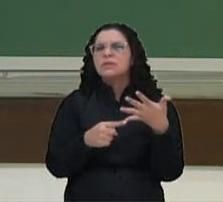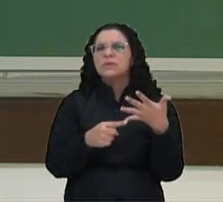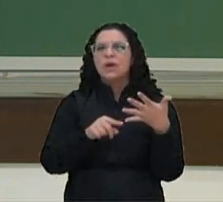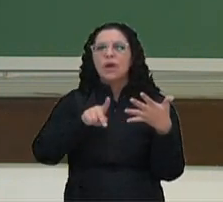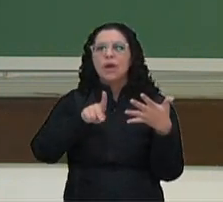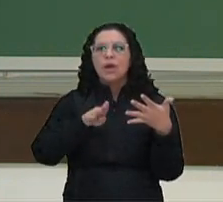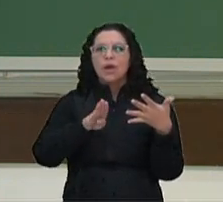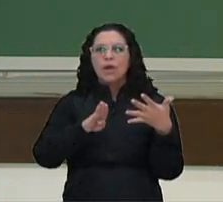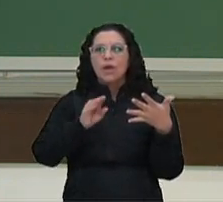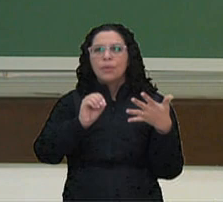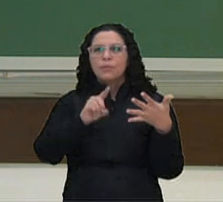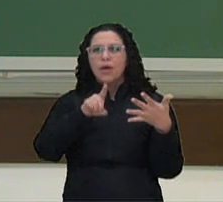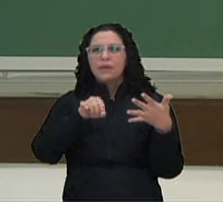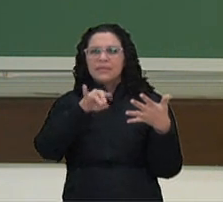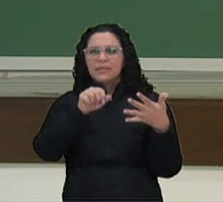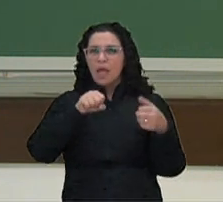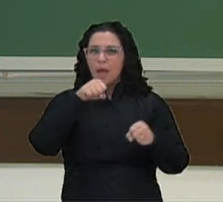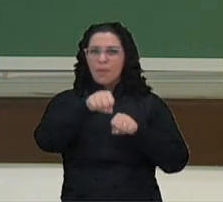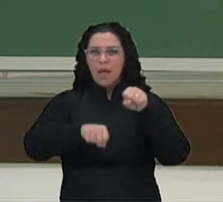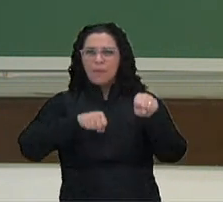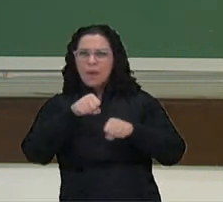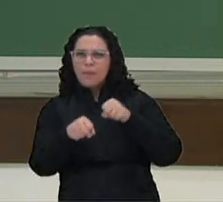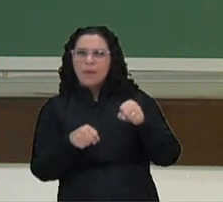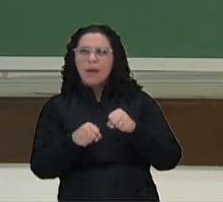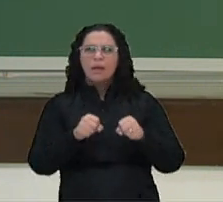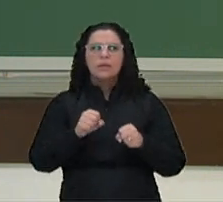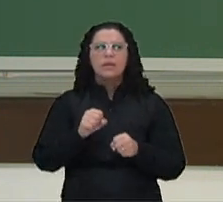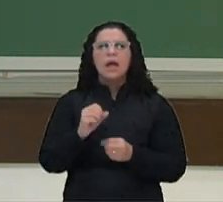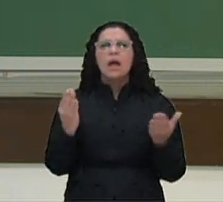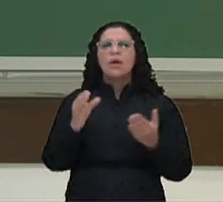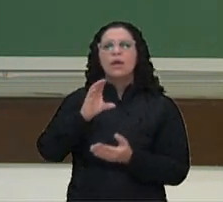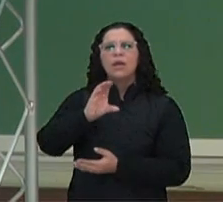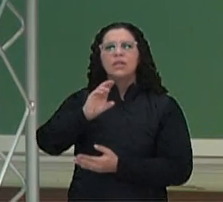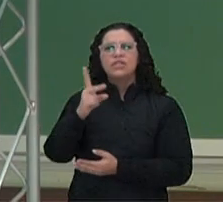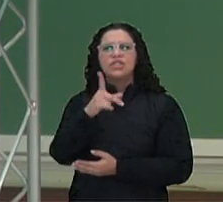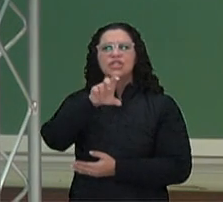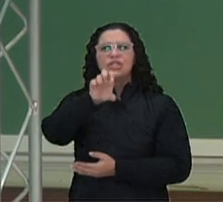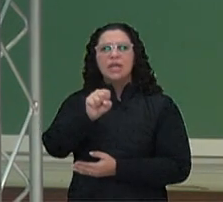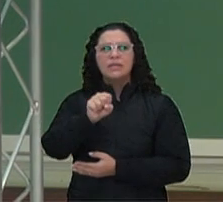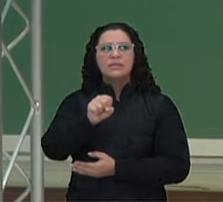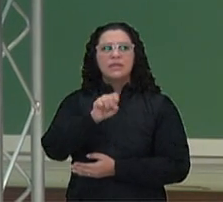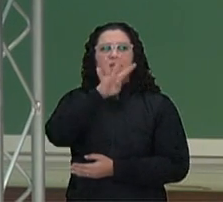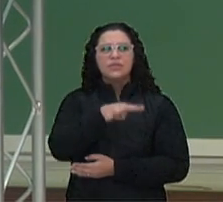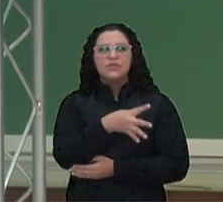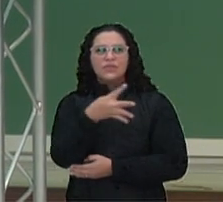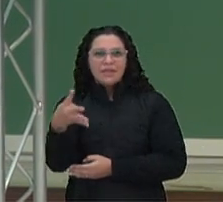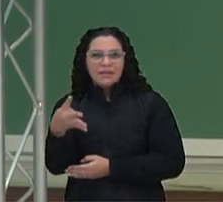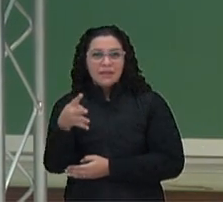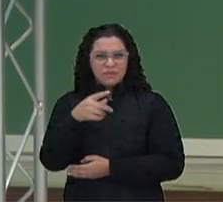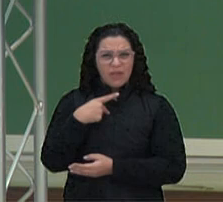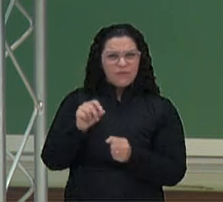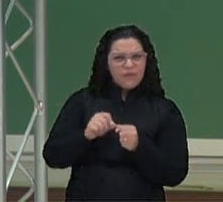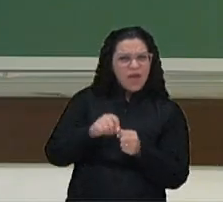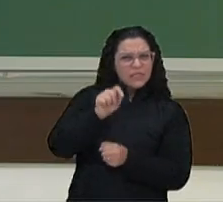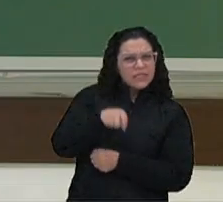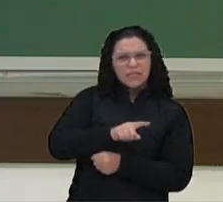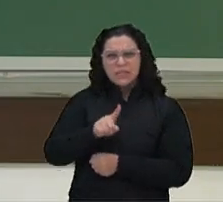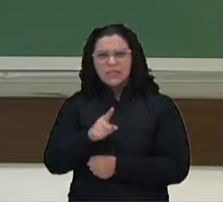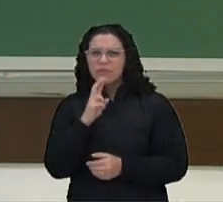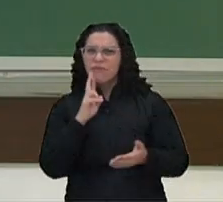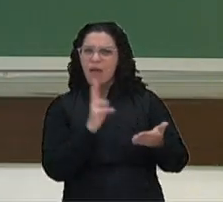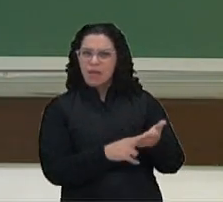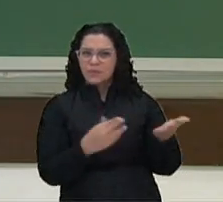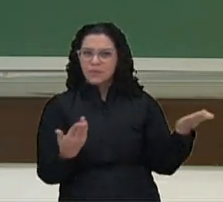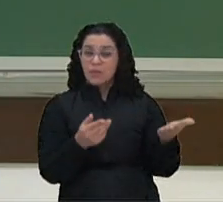uma ideia que é aquela luta, né? E o chess é xadrez. Sei lá, diz aí sim ou não. Então eu vou dar um tempinho para vocês